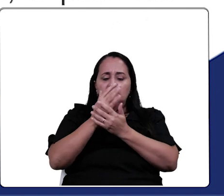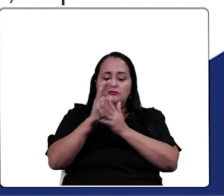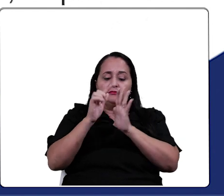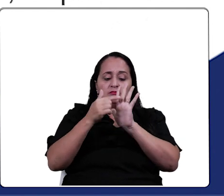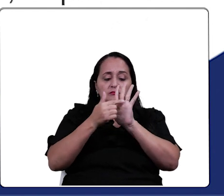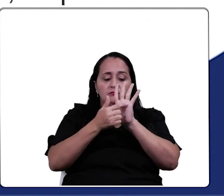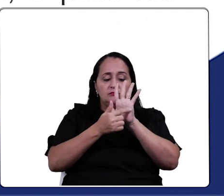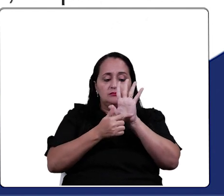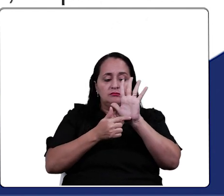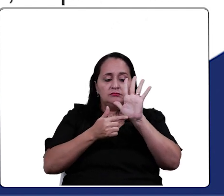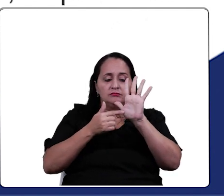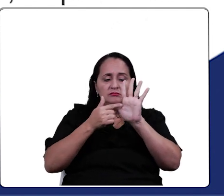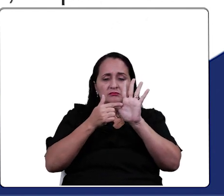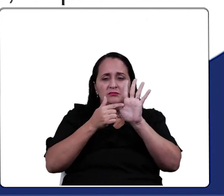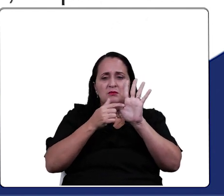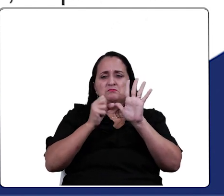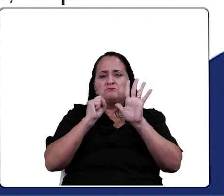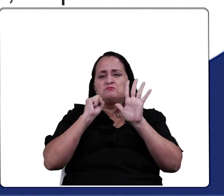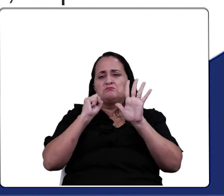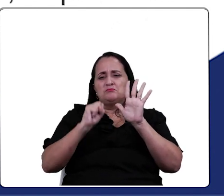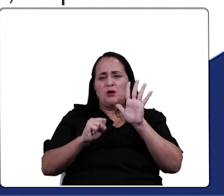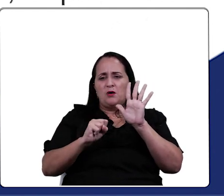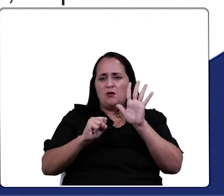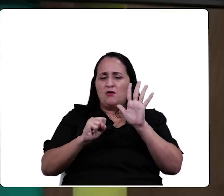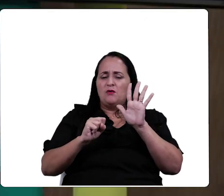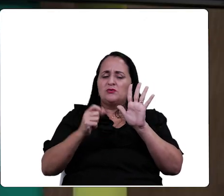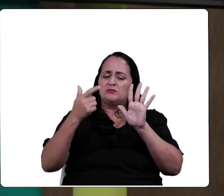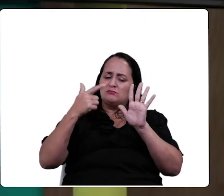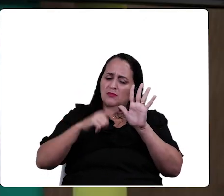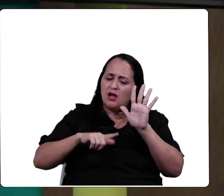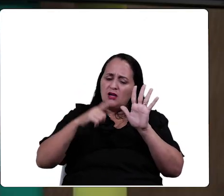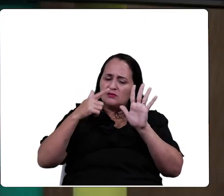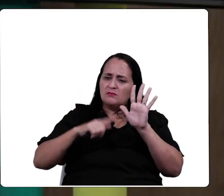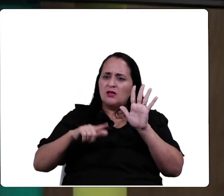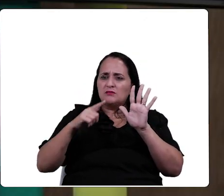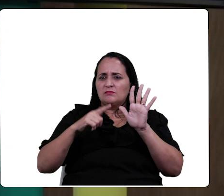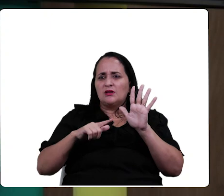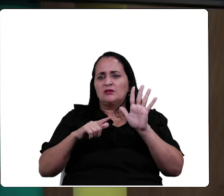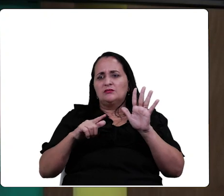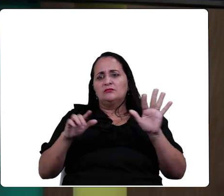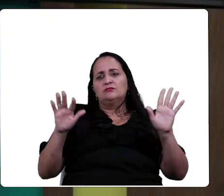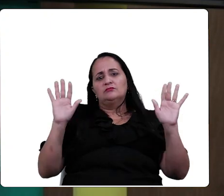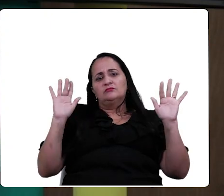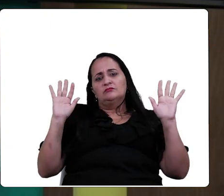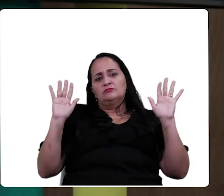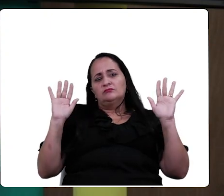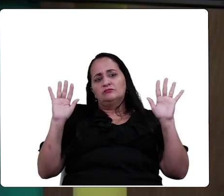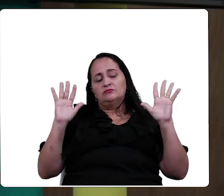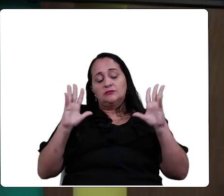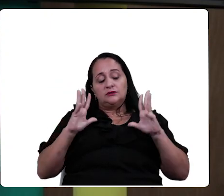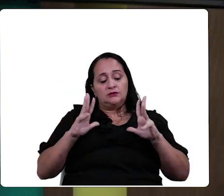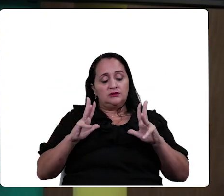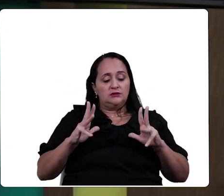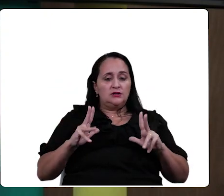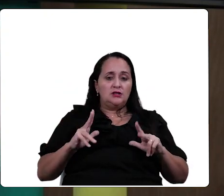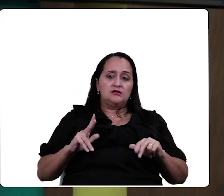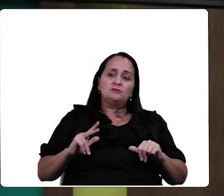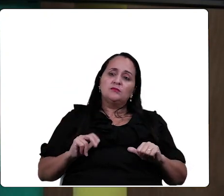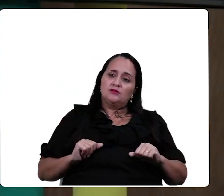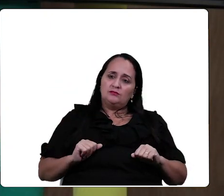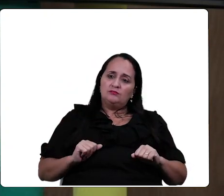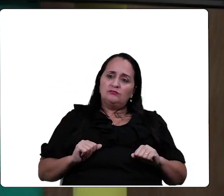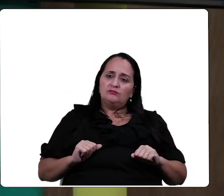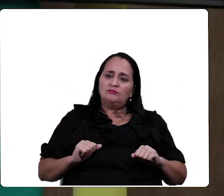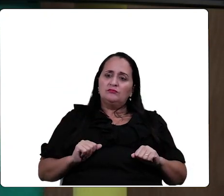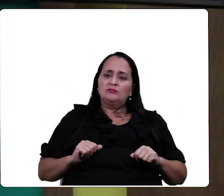das mãos e pode ser lavada mais vezes. Então, nós estamos falando sobre a higiene